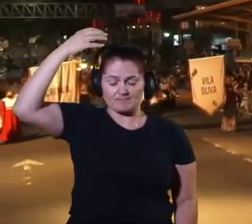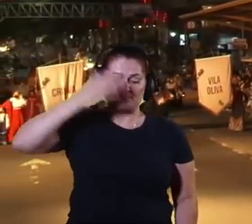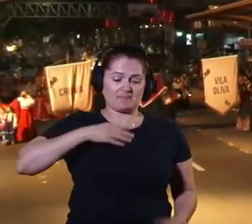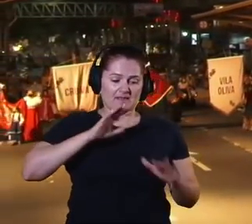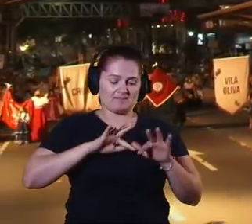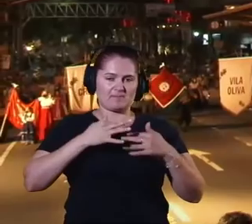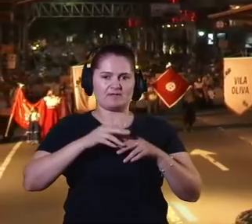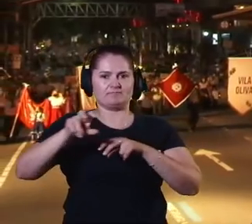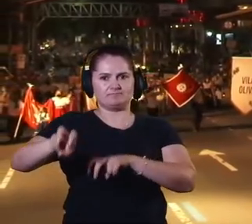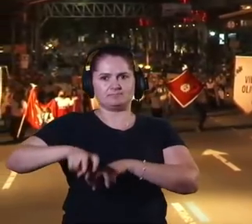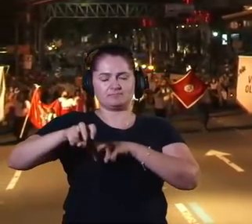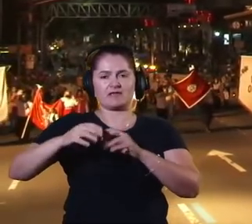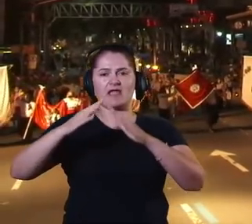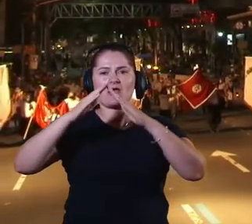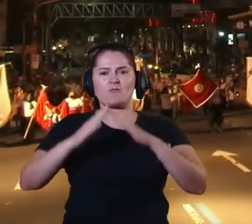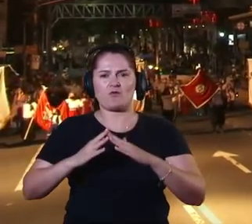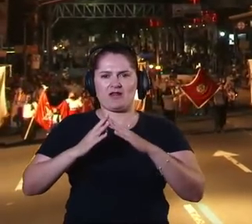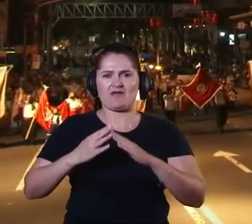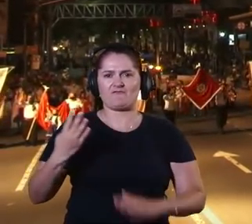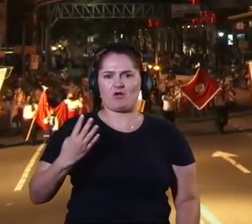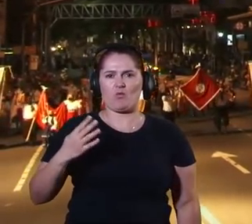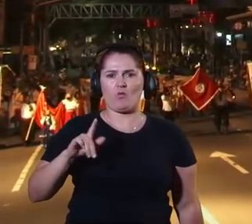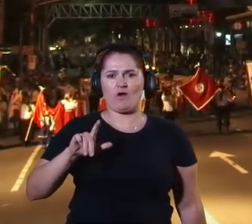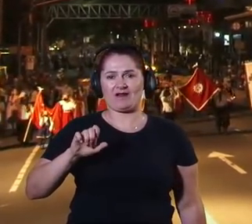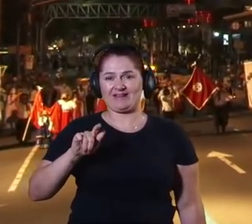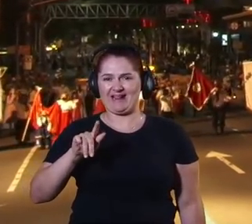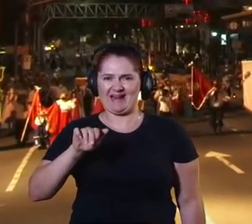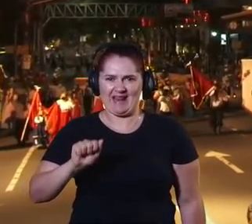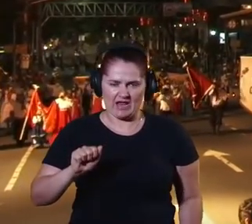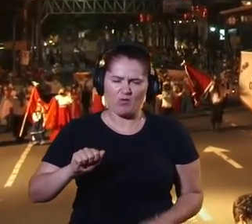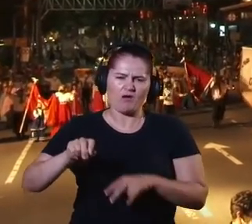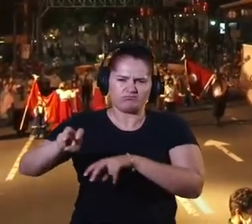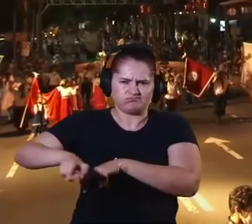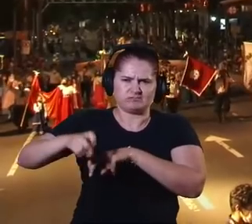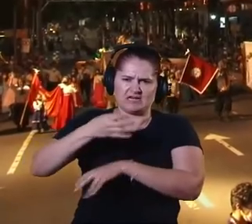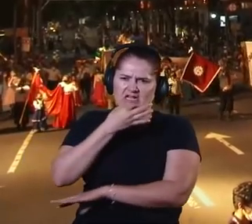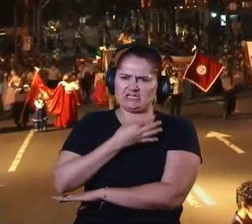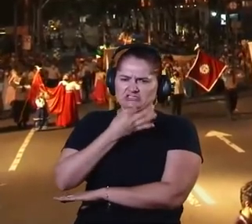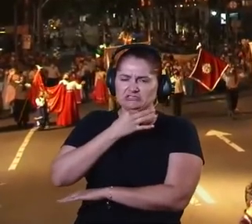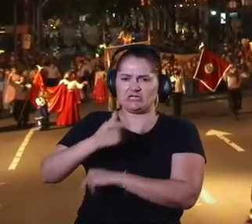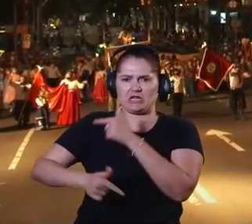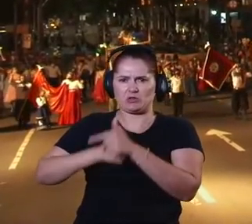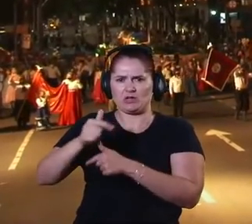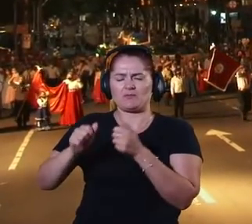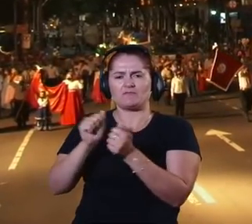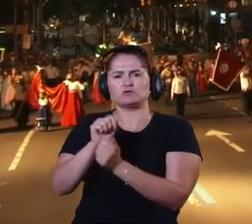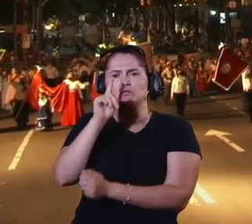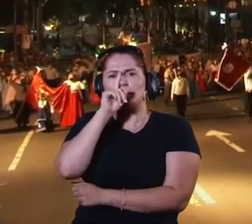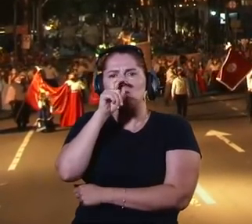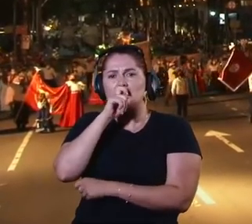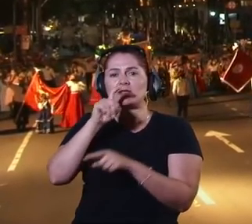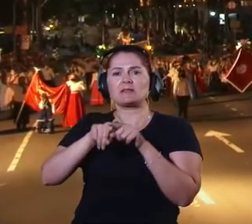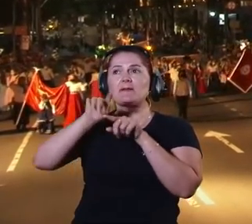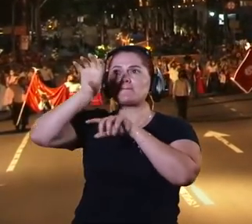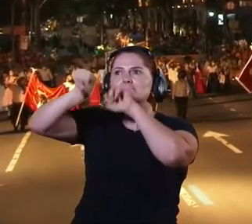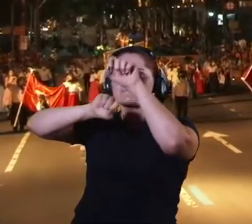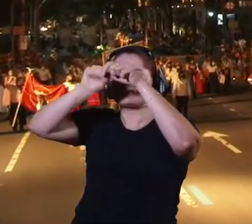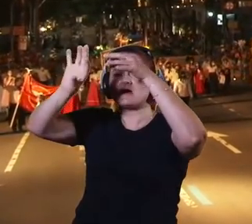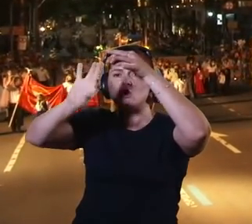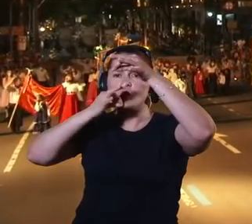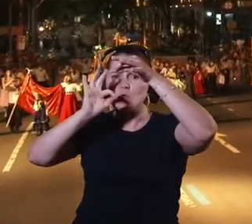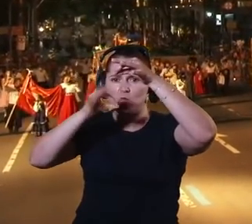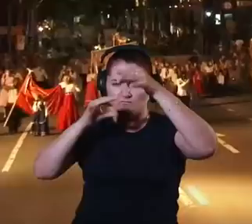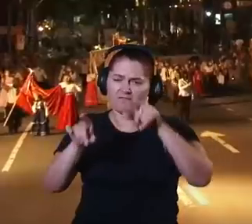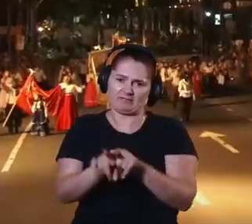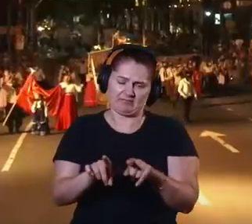agricultores, eu residi na Quarta Légua até 1997, onde eu trabalhei com os meus pais na colheita também, da uva